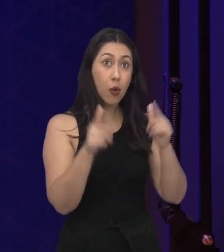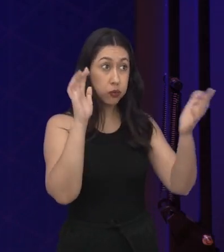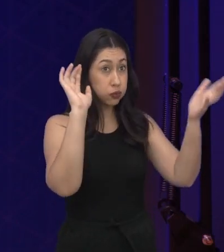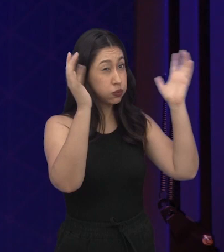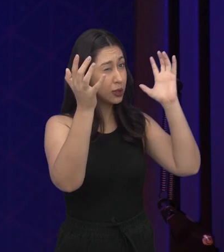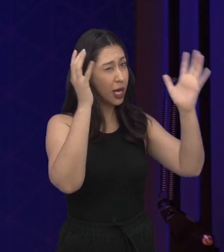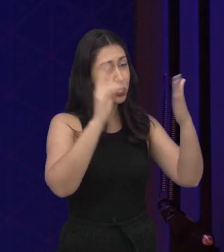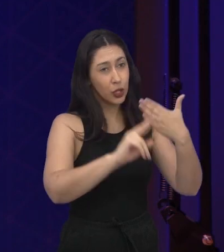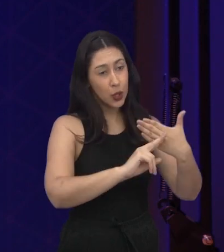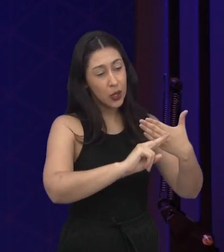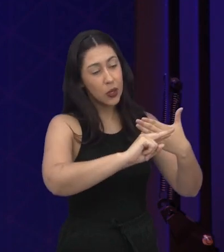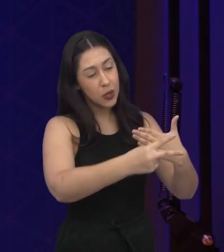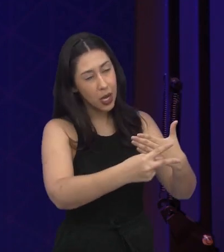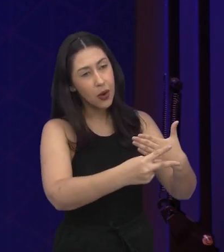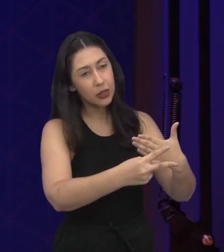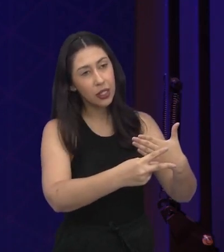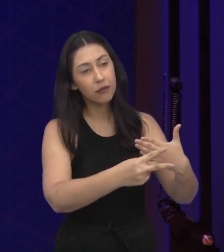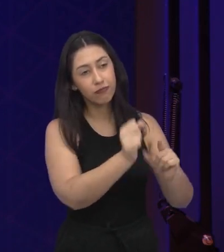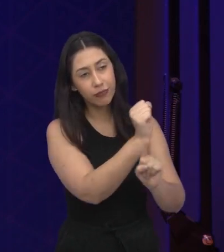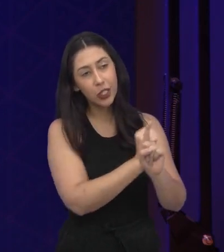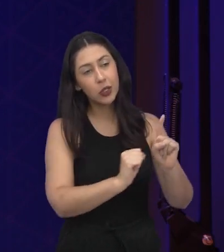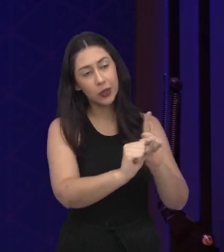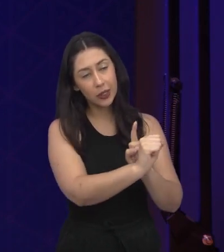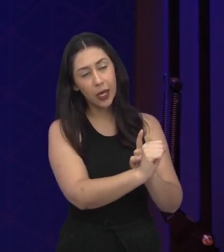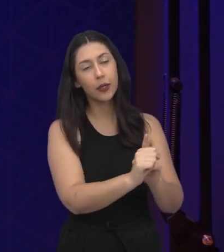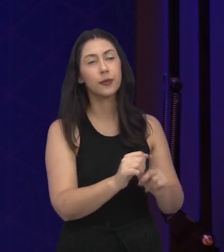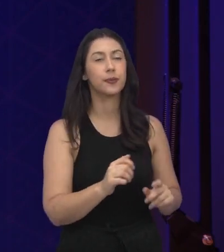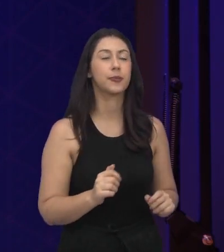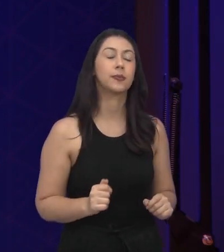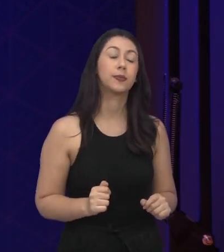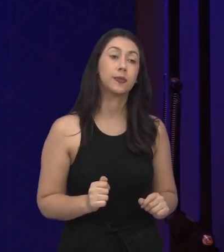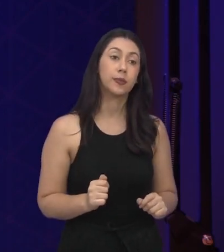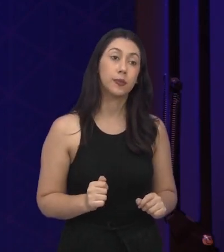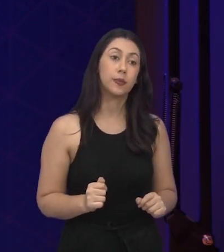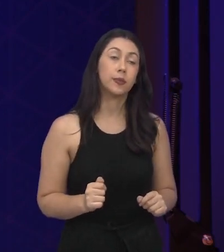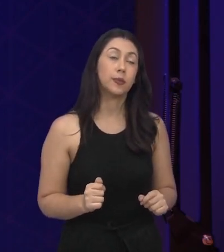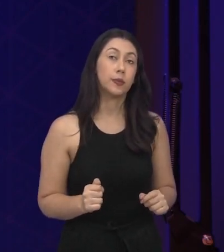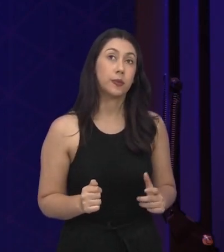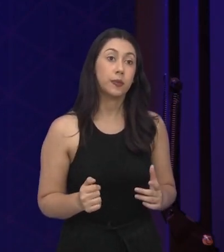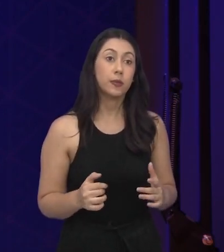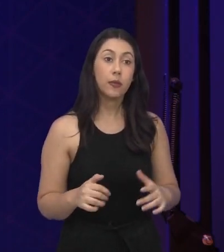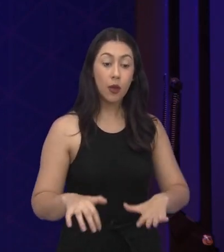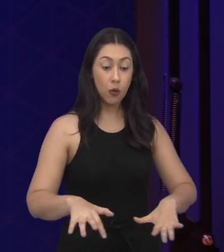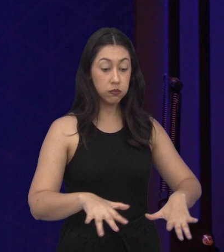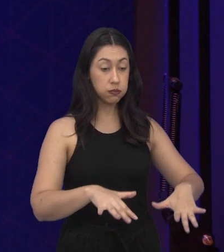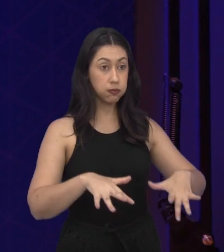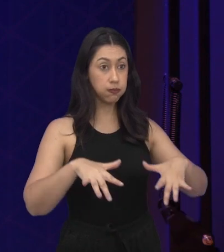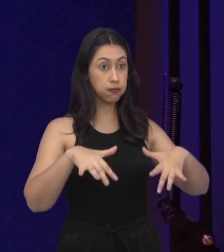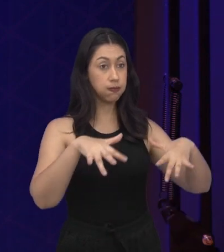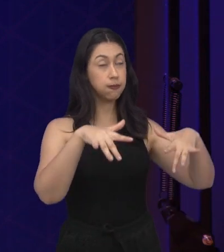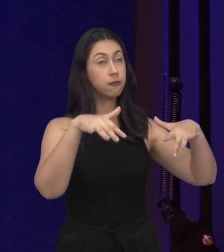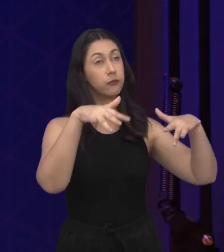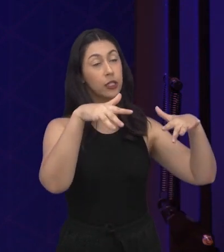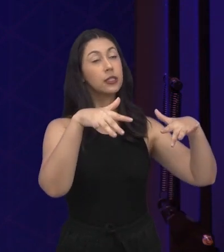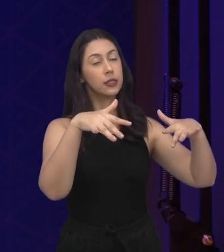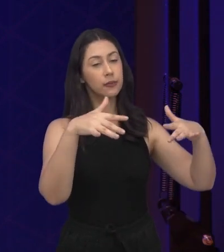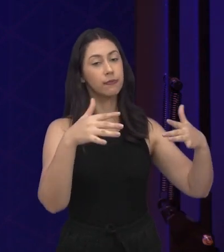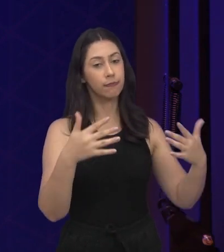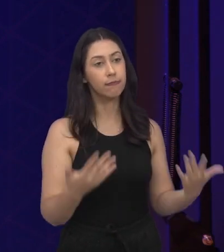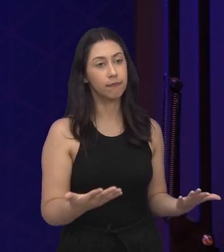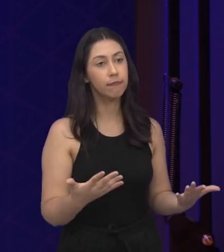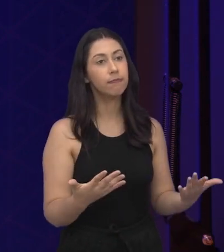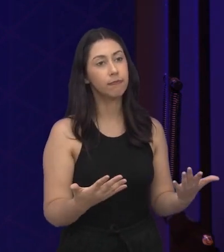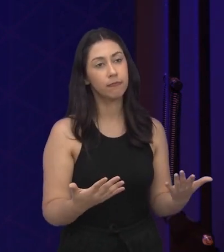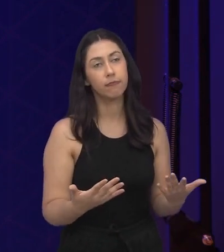são problemas sociais também, então... Urbanos, né? Exato, é bem complexo. Grandes enchentes e